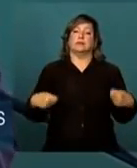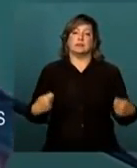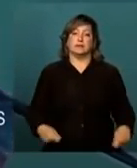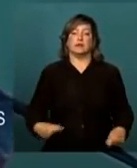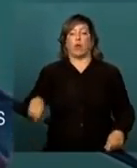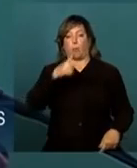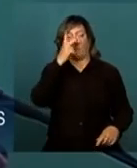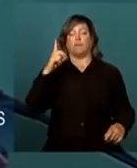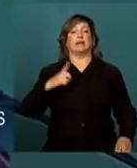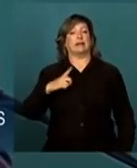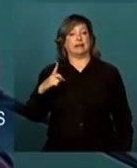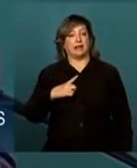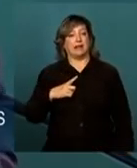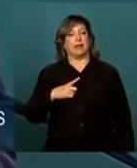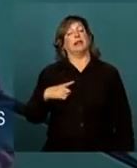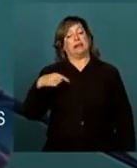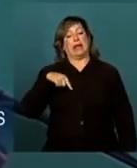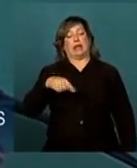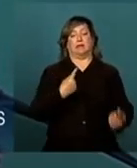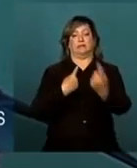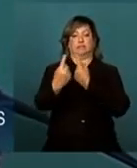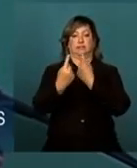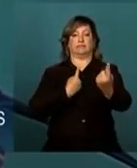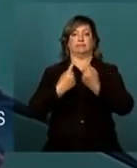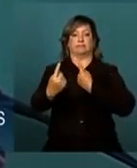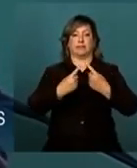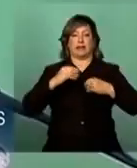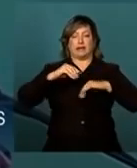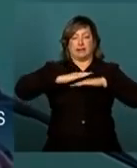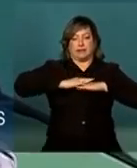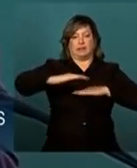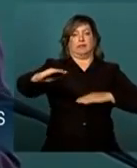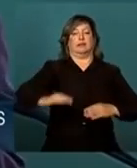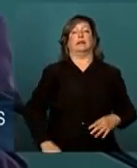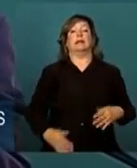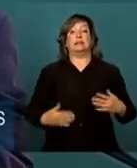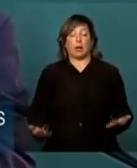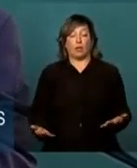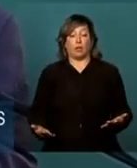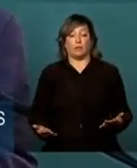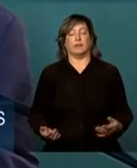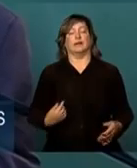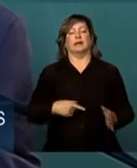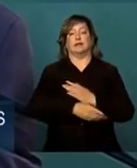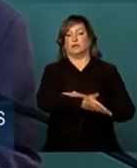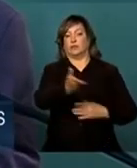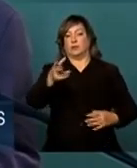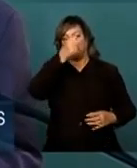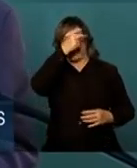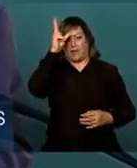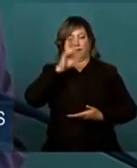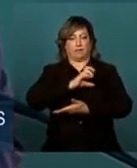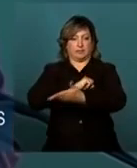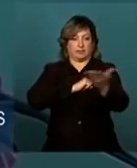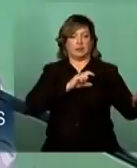comunidade tem, passam por essas estradas, os senhores sabem disso muito bem. Então, prezados prefeitas e prefeitos,